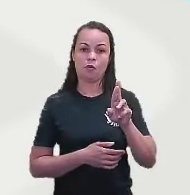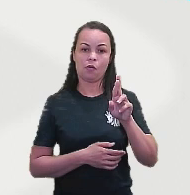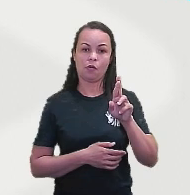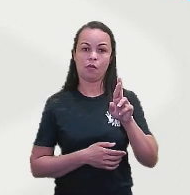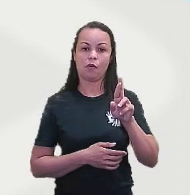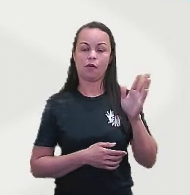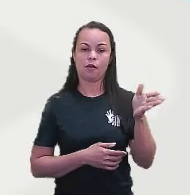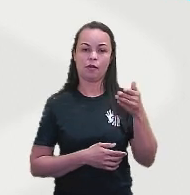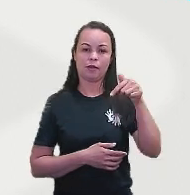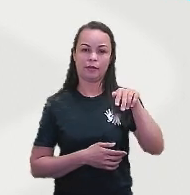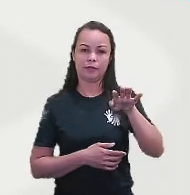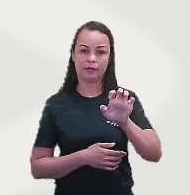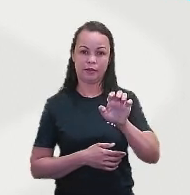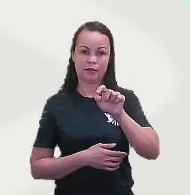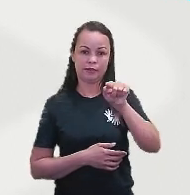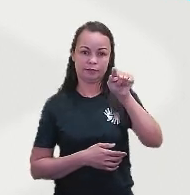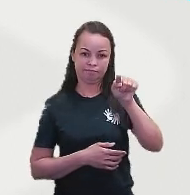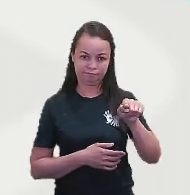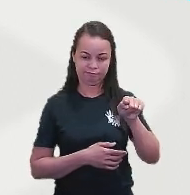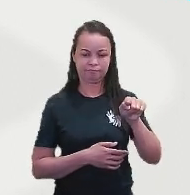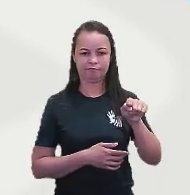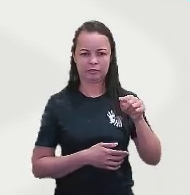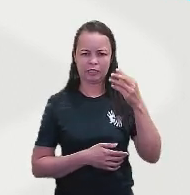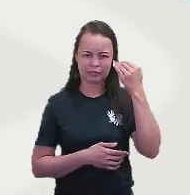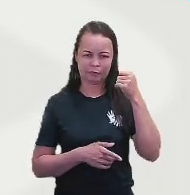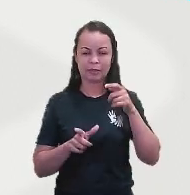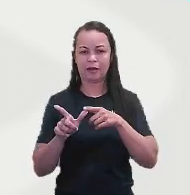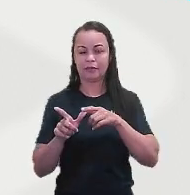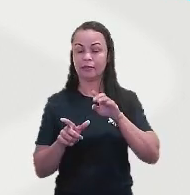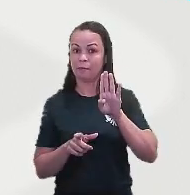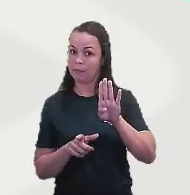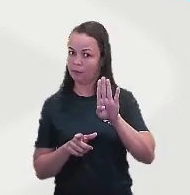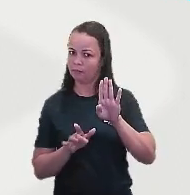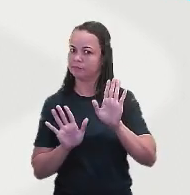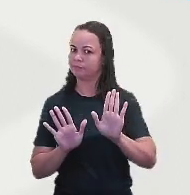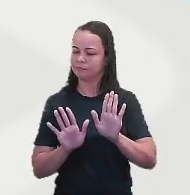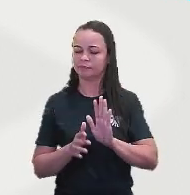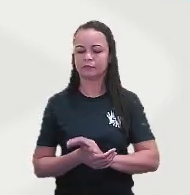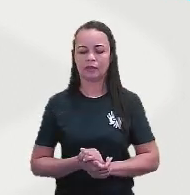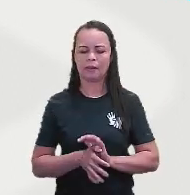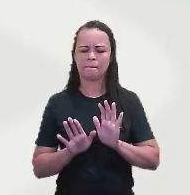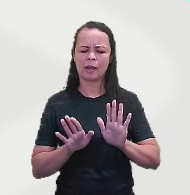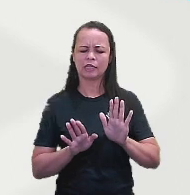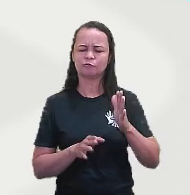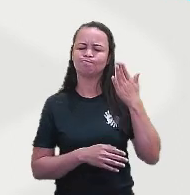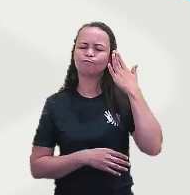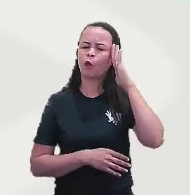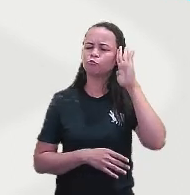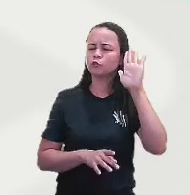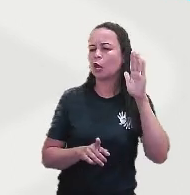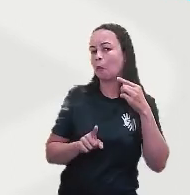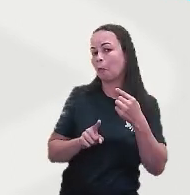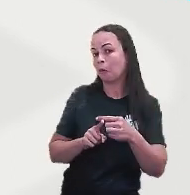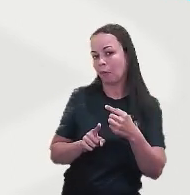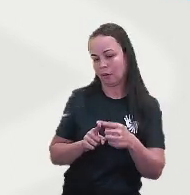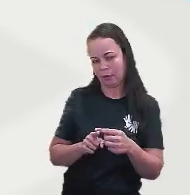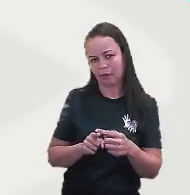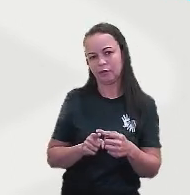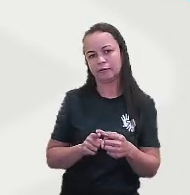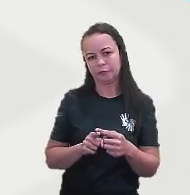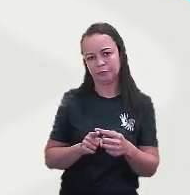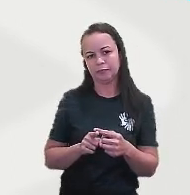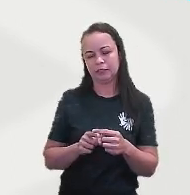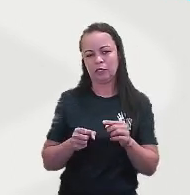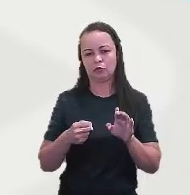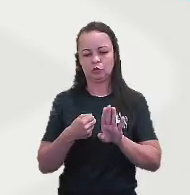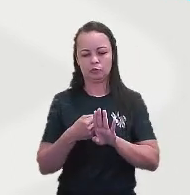A gente já sabe que é a letra B, ó. Mas, vamos continuar ali. Nem sei o porquê. Então, um